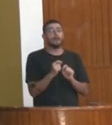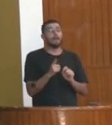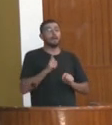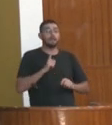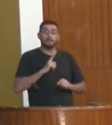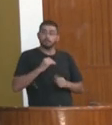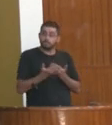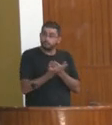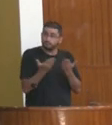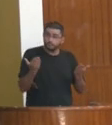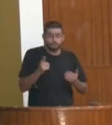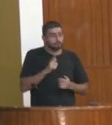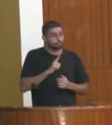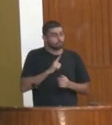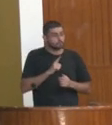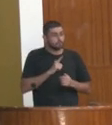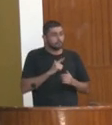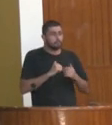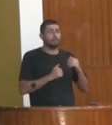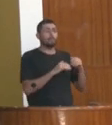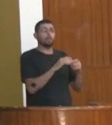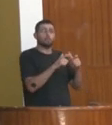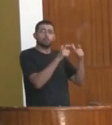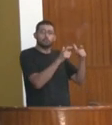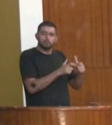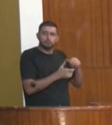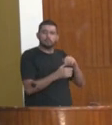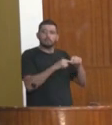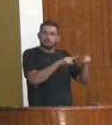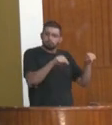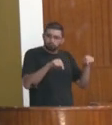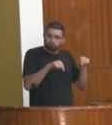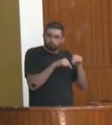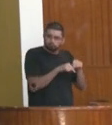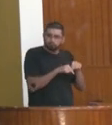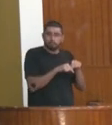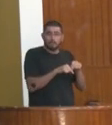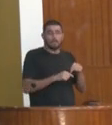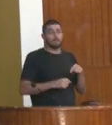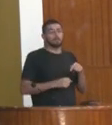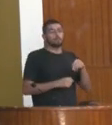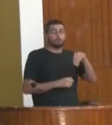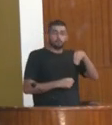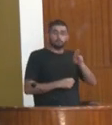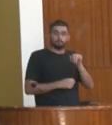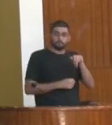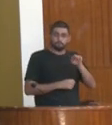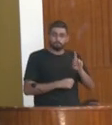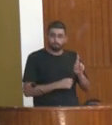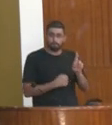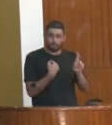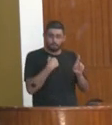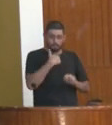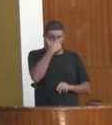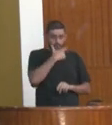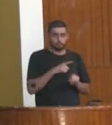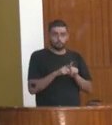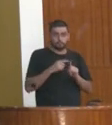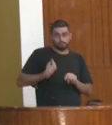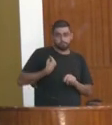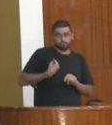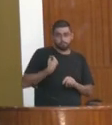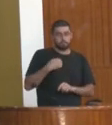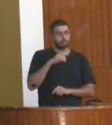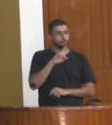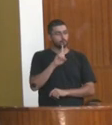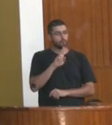a comissão é o próprio gabinete do deputado Muni Neto. Tá, então, em nome também do presidente do Conselho da Pessoa com Deficiência de Duque de Caxias,